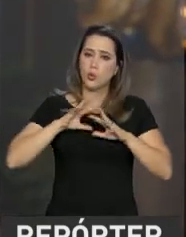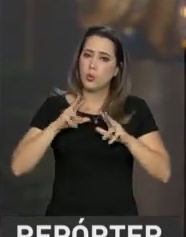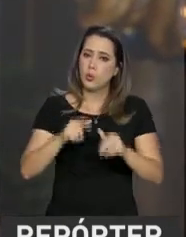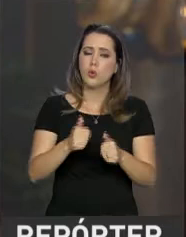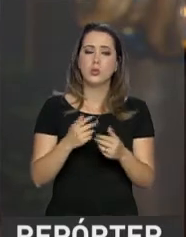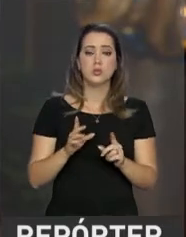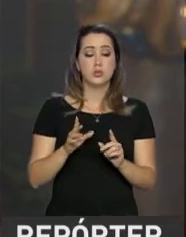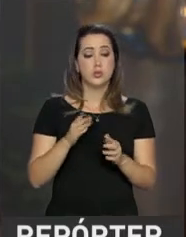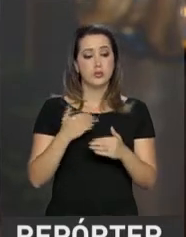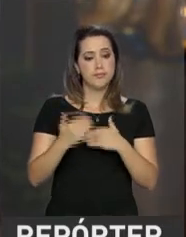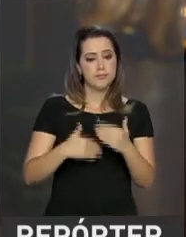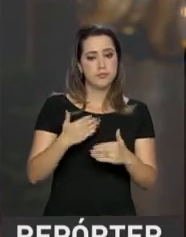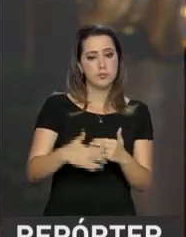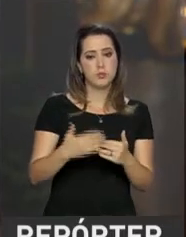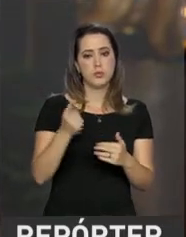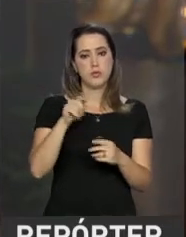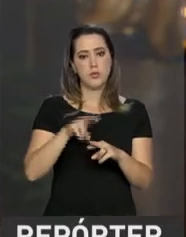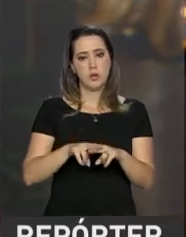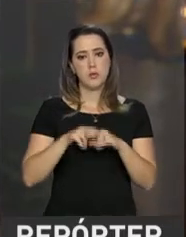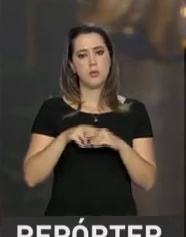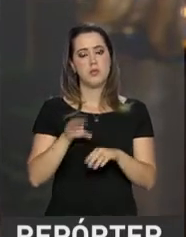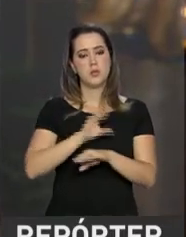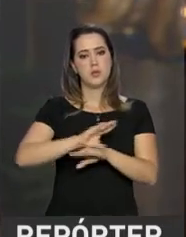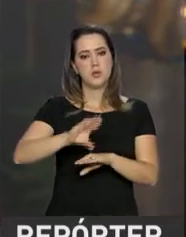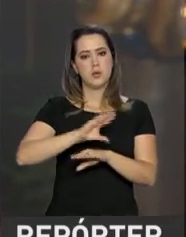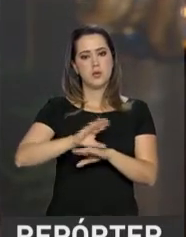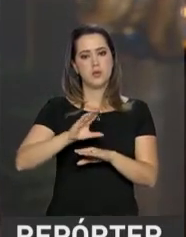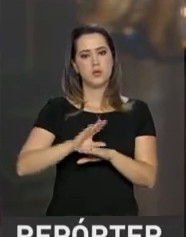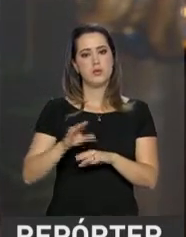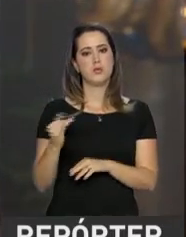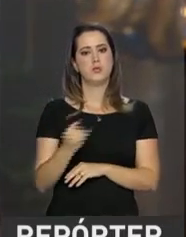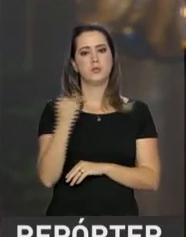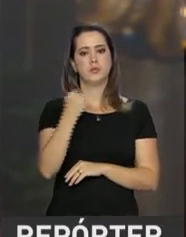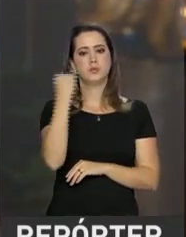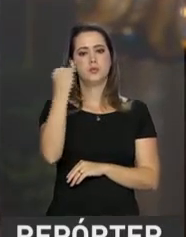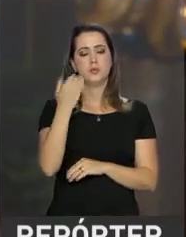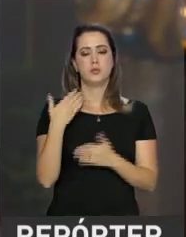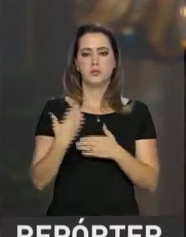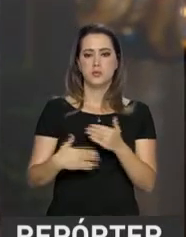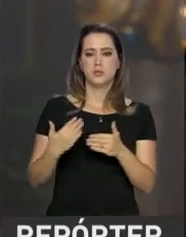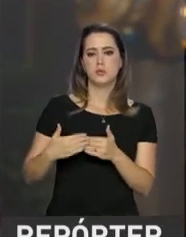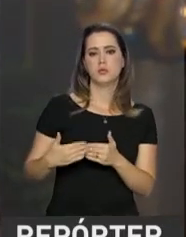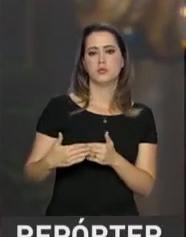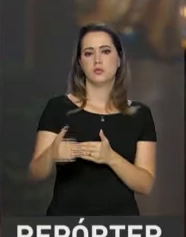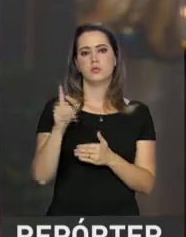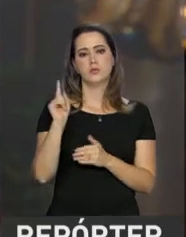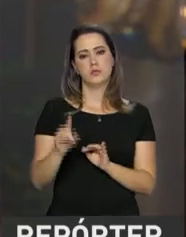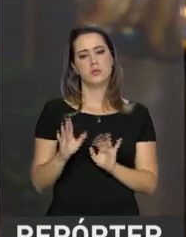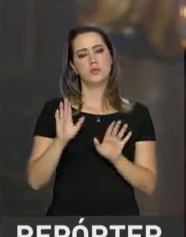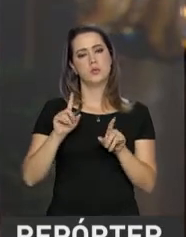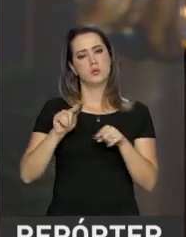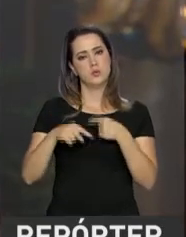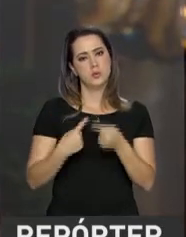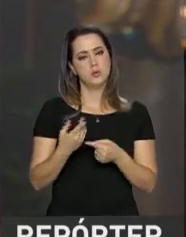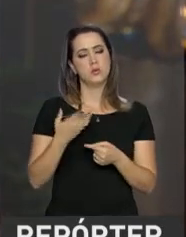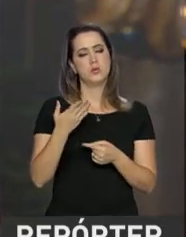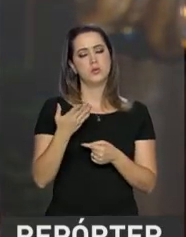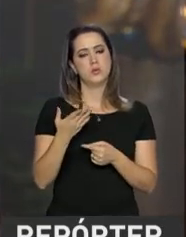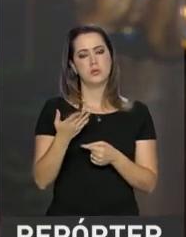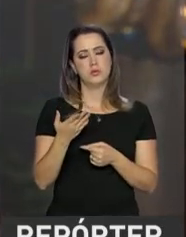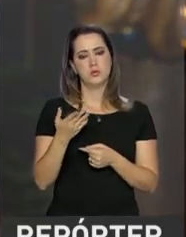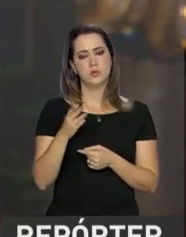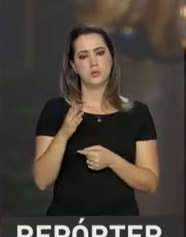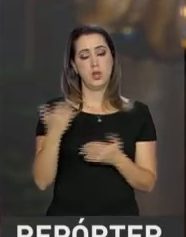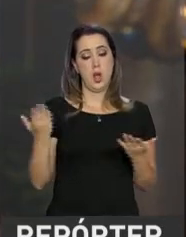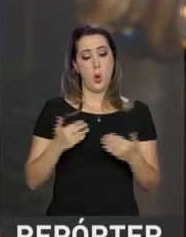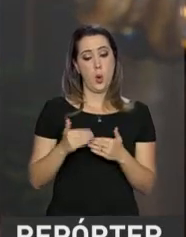cada desafio, mas o curso de formação foi uma etapa fundamental nesse processo, que será complementada a partir